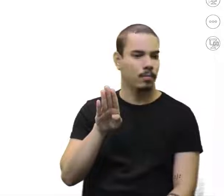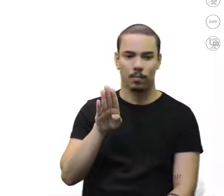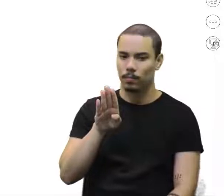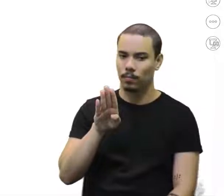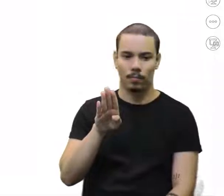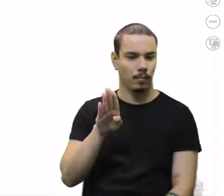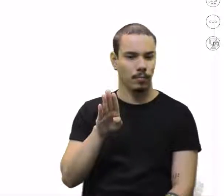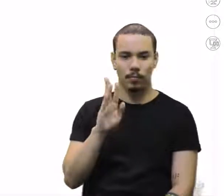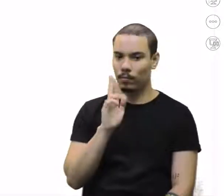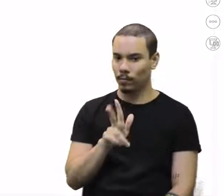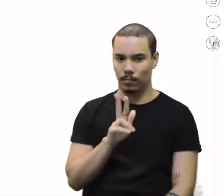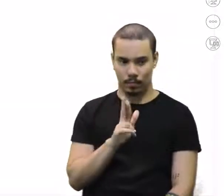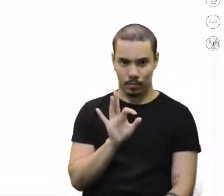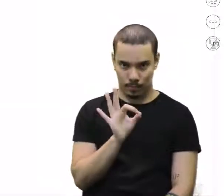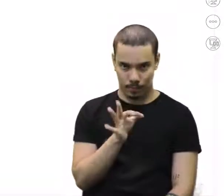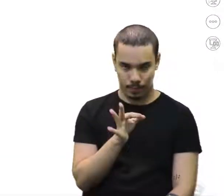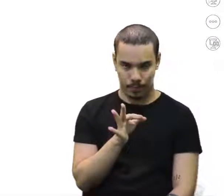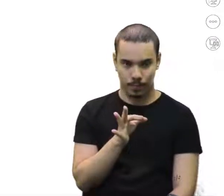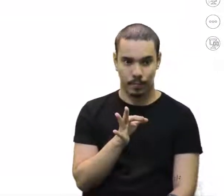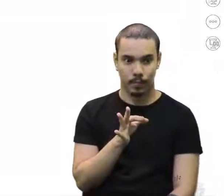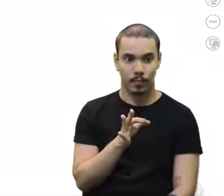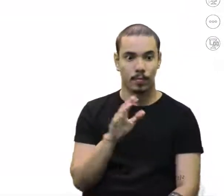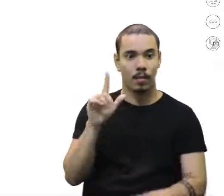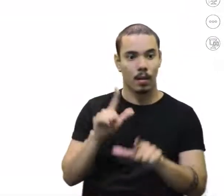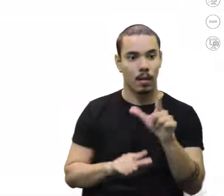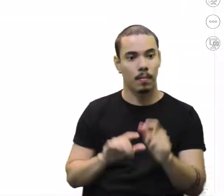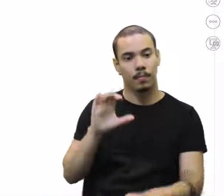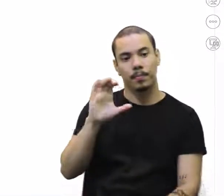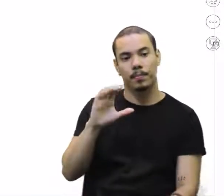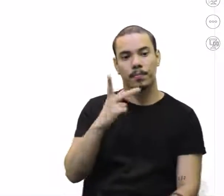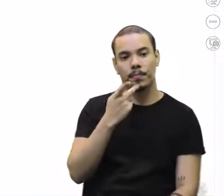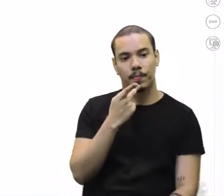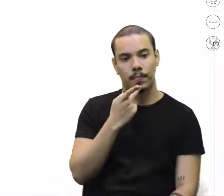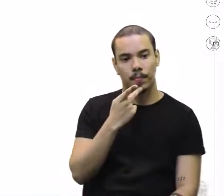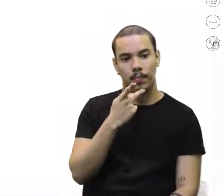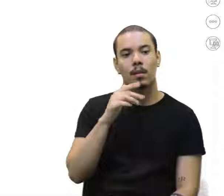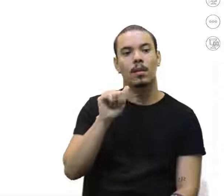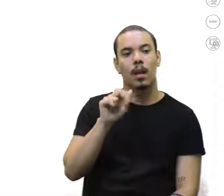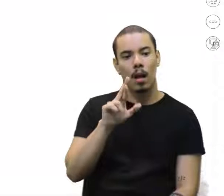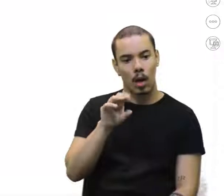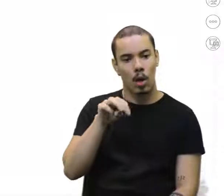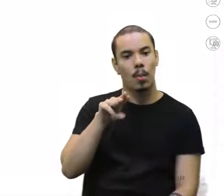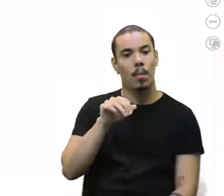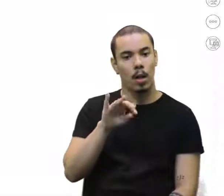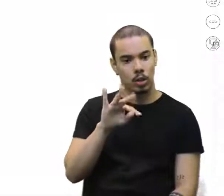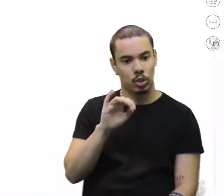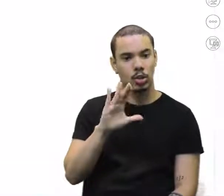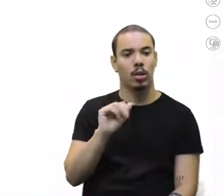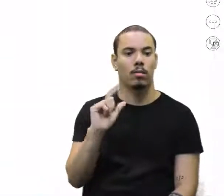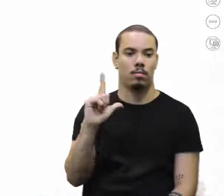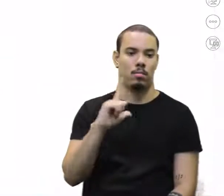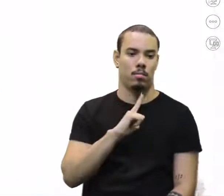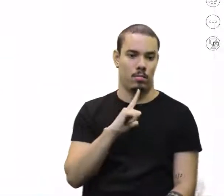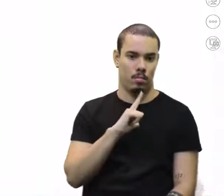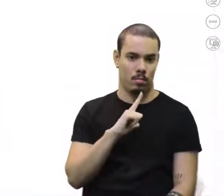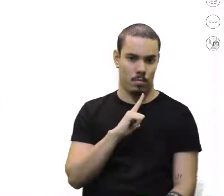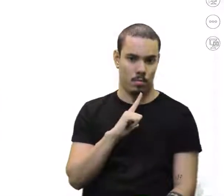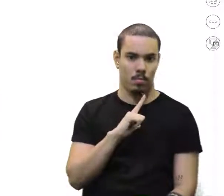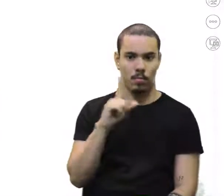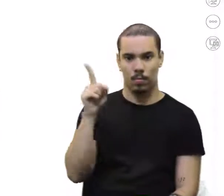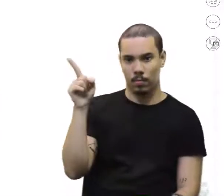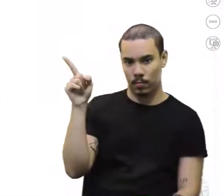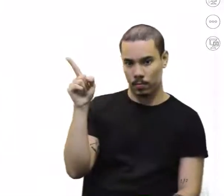B também. Na letra C, ela fala aromática. A gente tem lá, sim, um